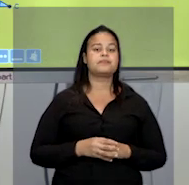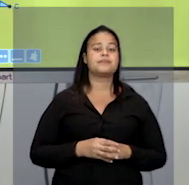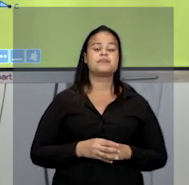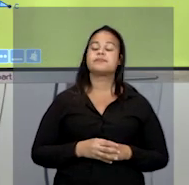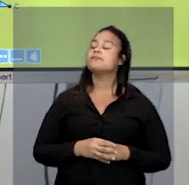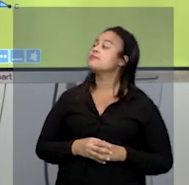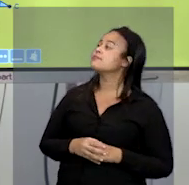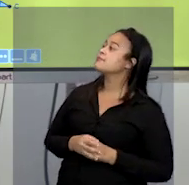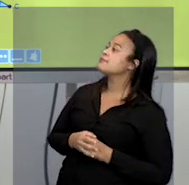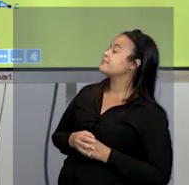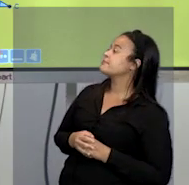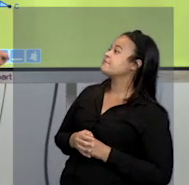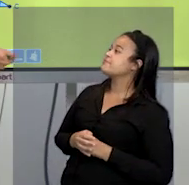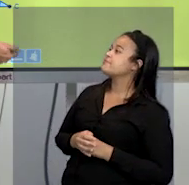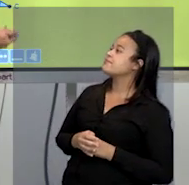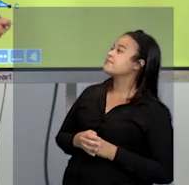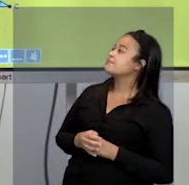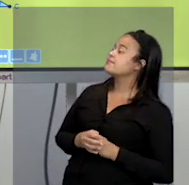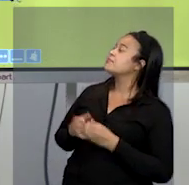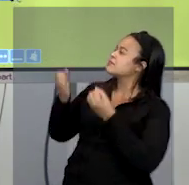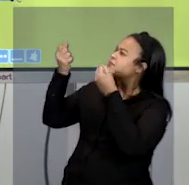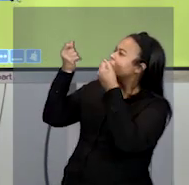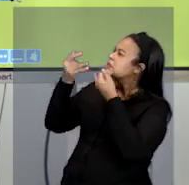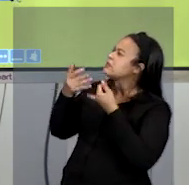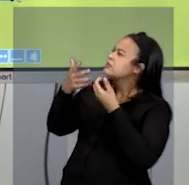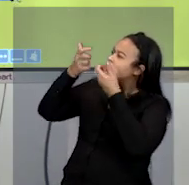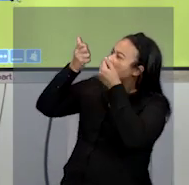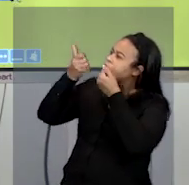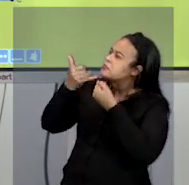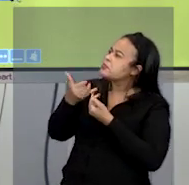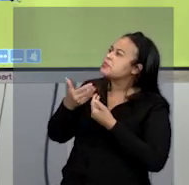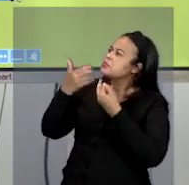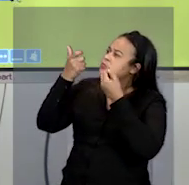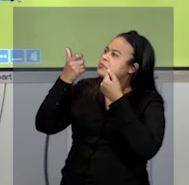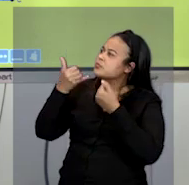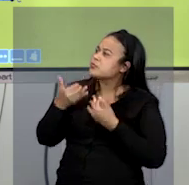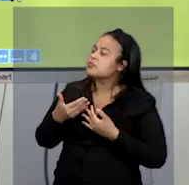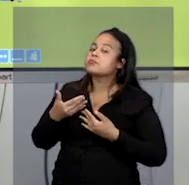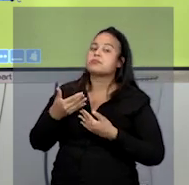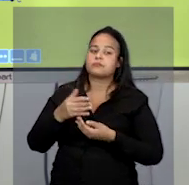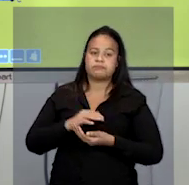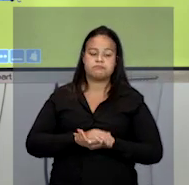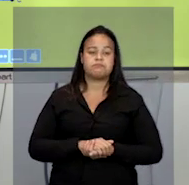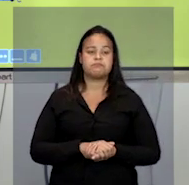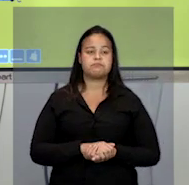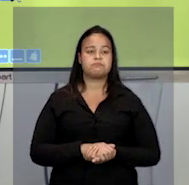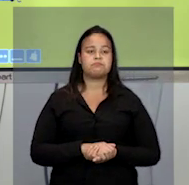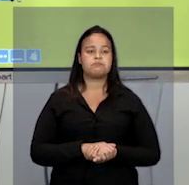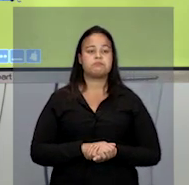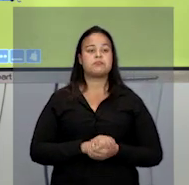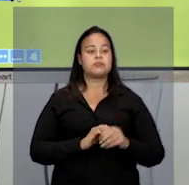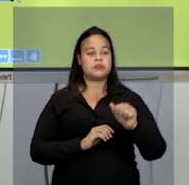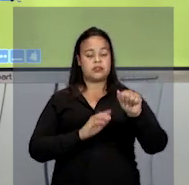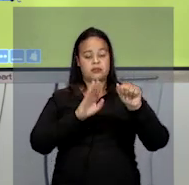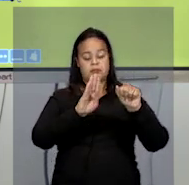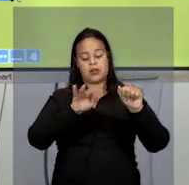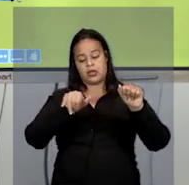Então, aqui eu já até expliquei essa parte aqui, já até avancei, que estão os ângulos internos, alfa,